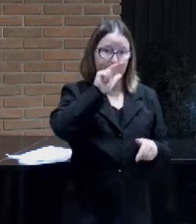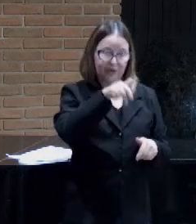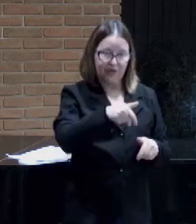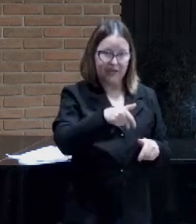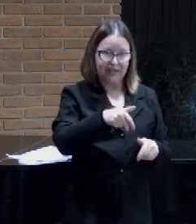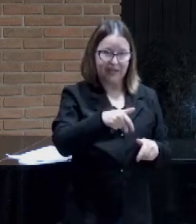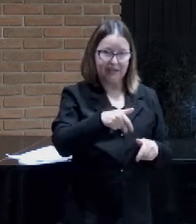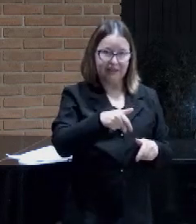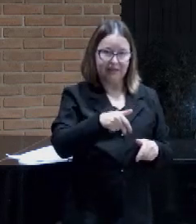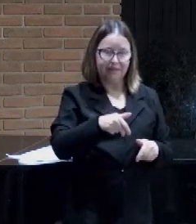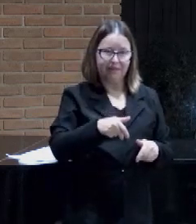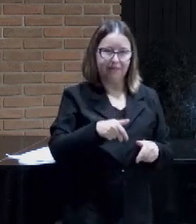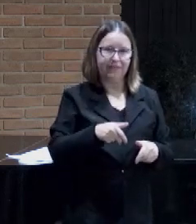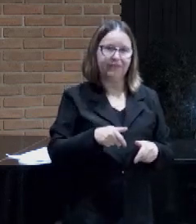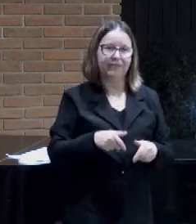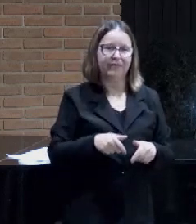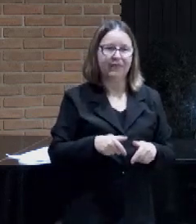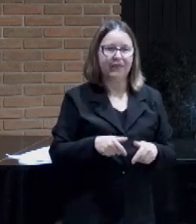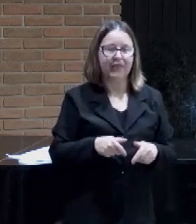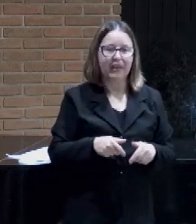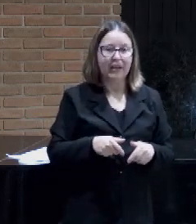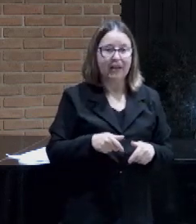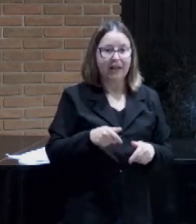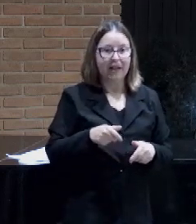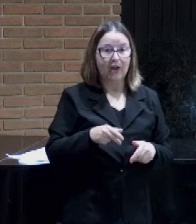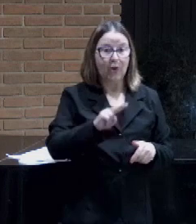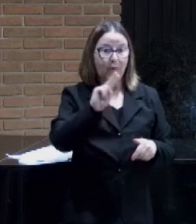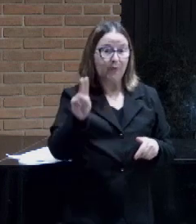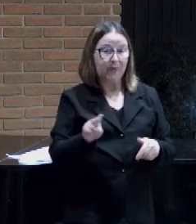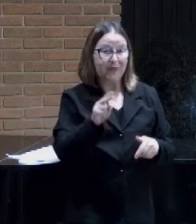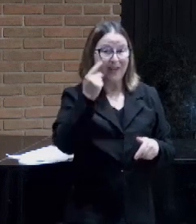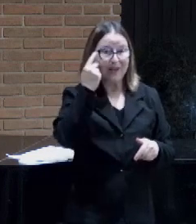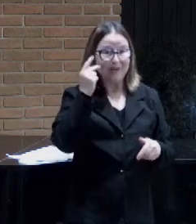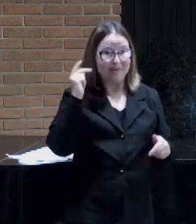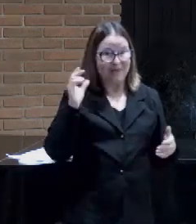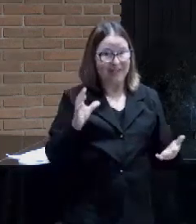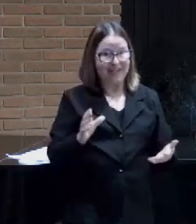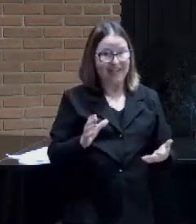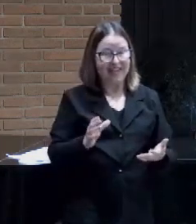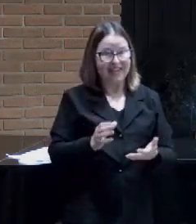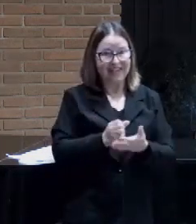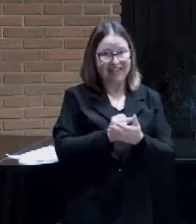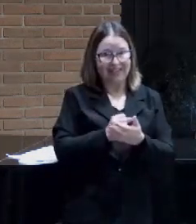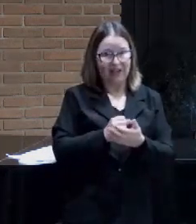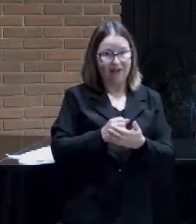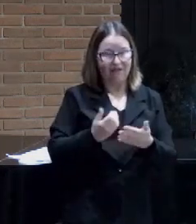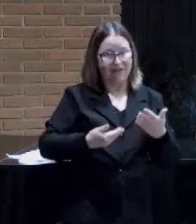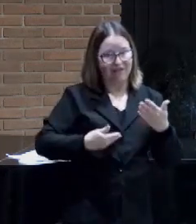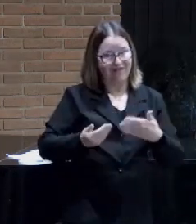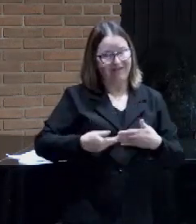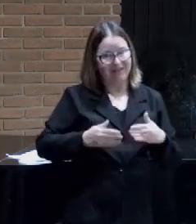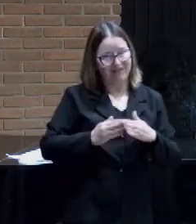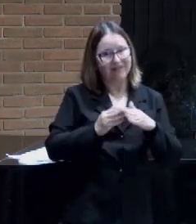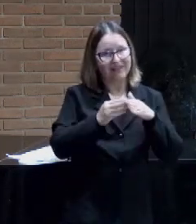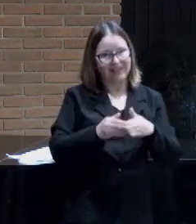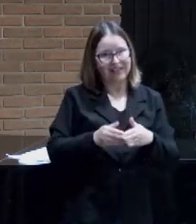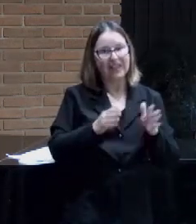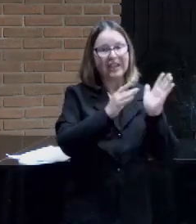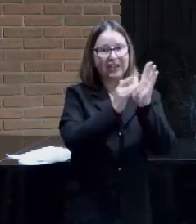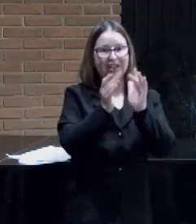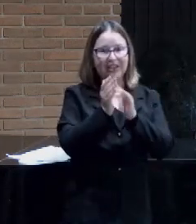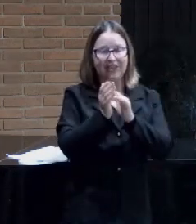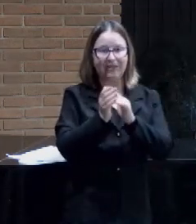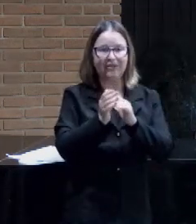de que os marinheiros fossem salvos. Da mesma forma, Jesus ele é a nossa salvação. E só por meio dele nós podemos ser salvos.